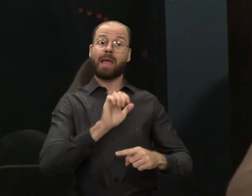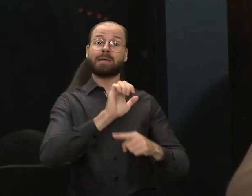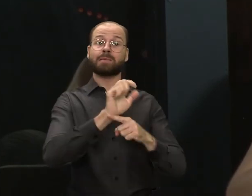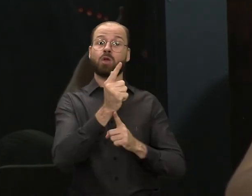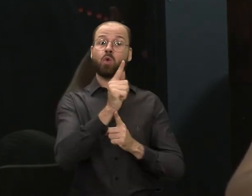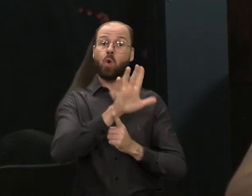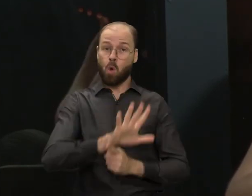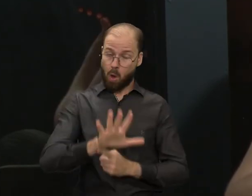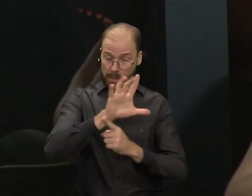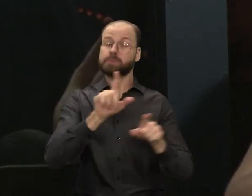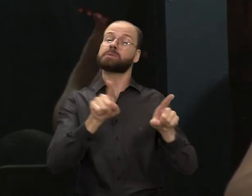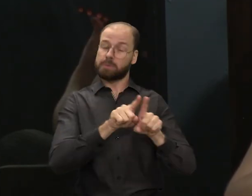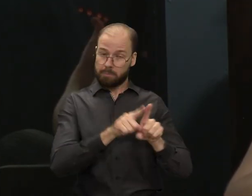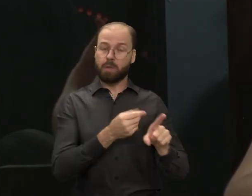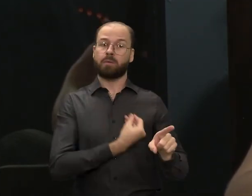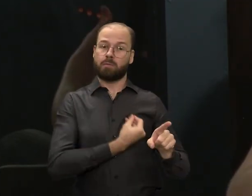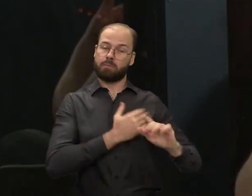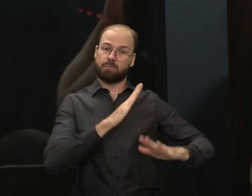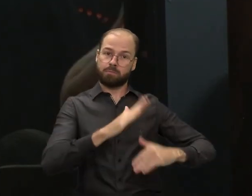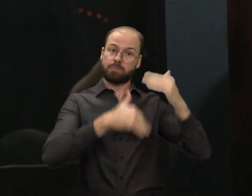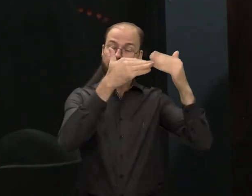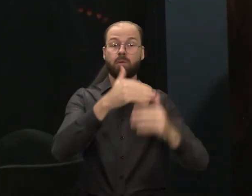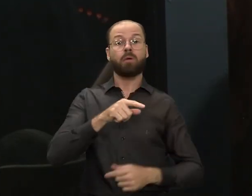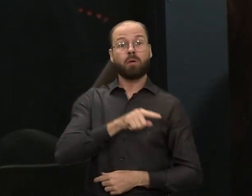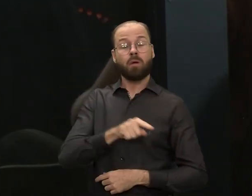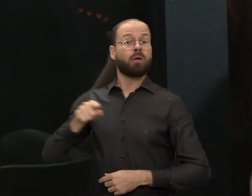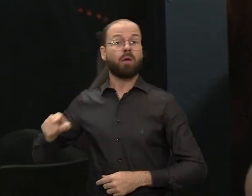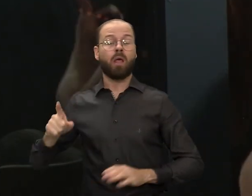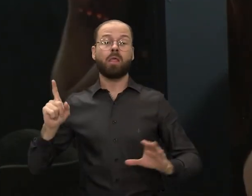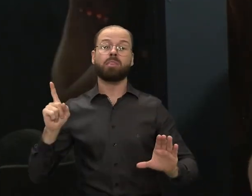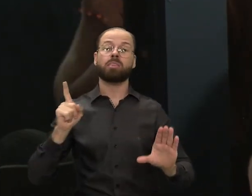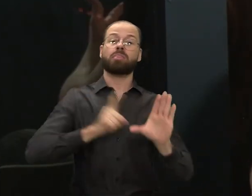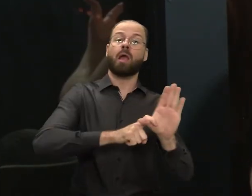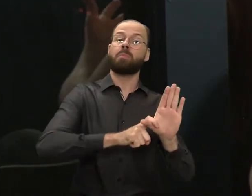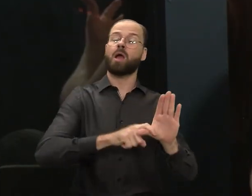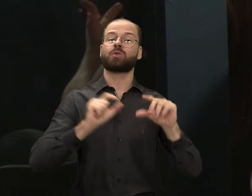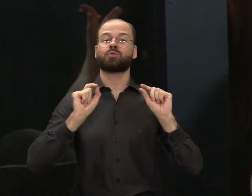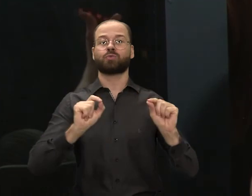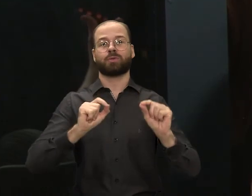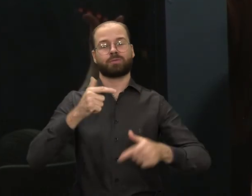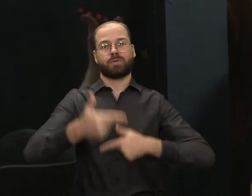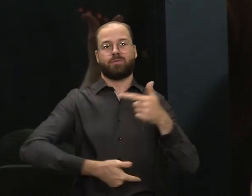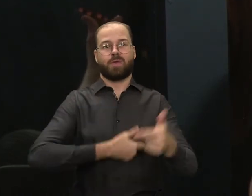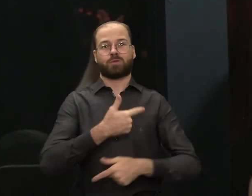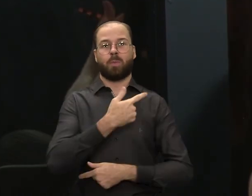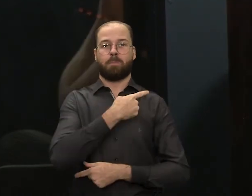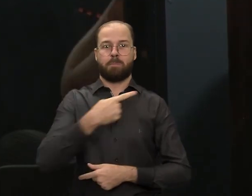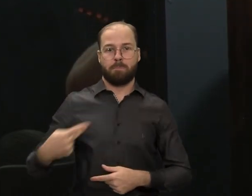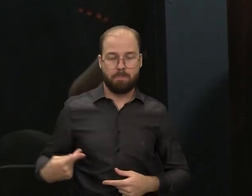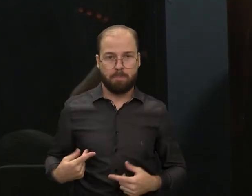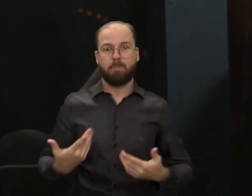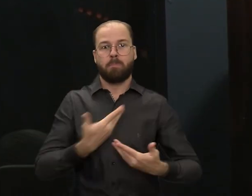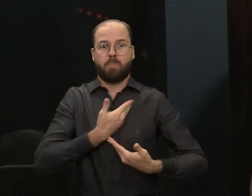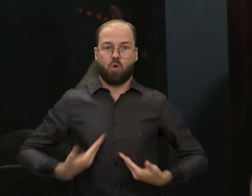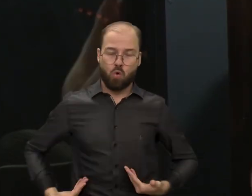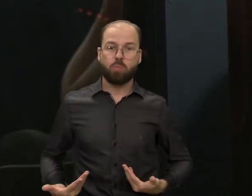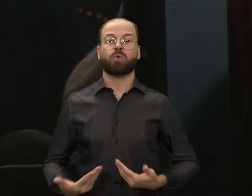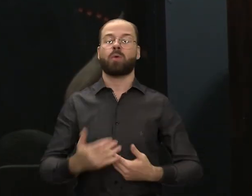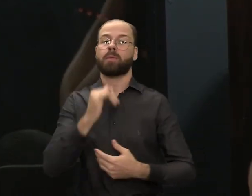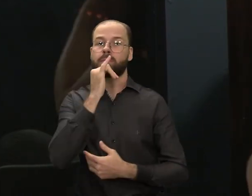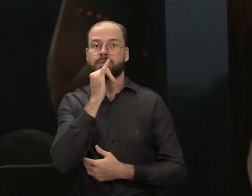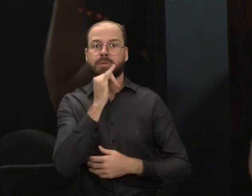maneira, ele depende necessariamente desse serviço, do serviço público, né? Então, quando a gente escuta falar